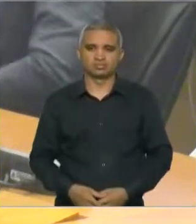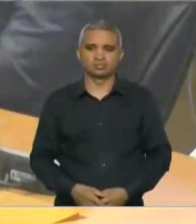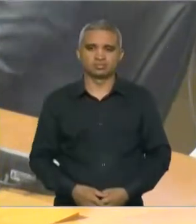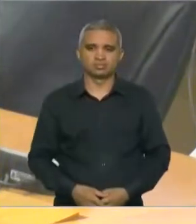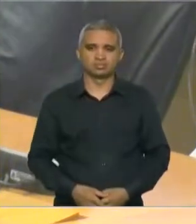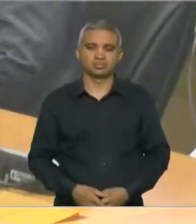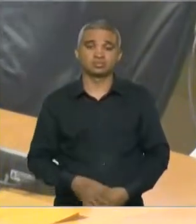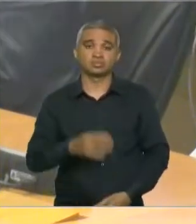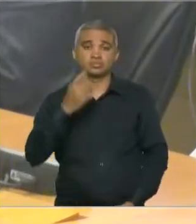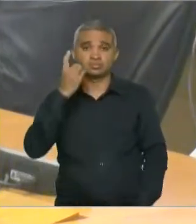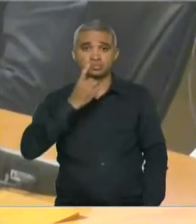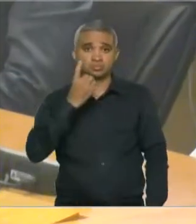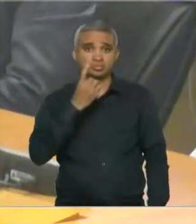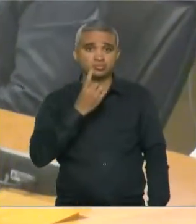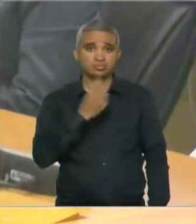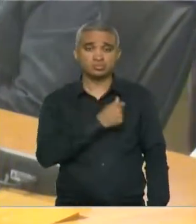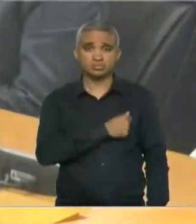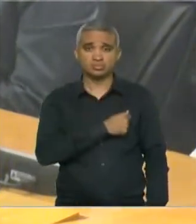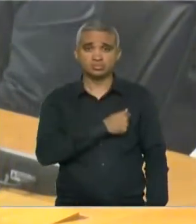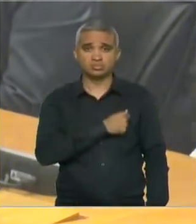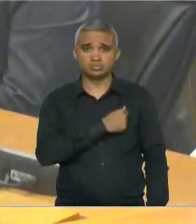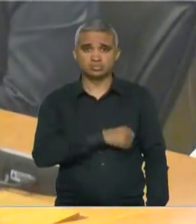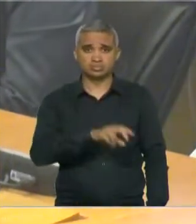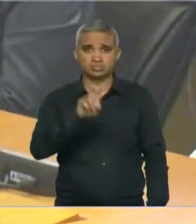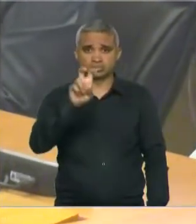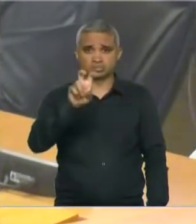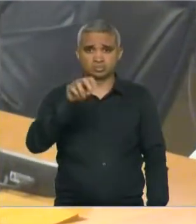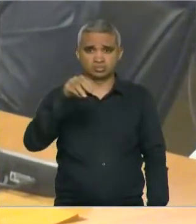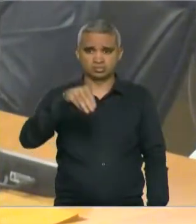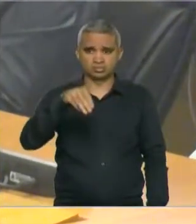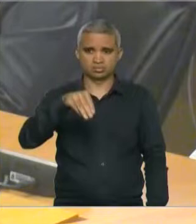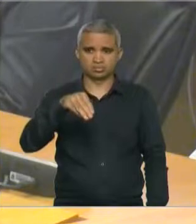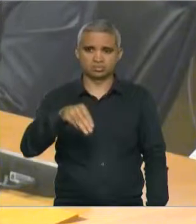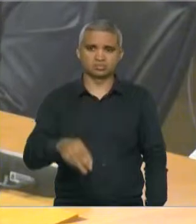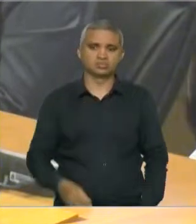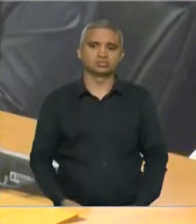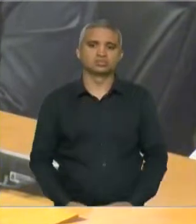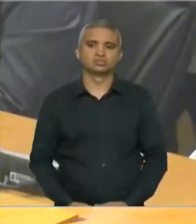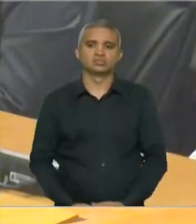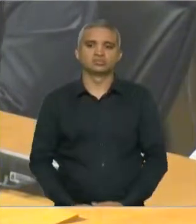Deputado Antônio Pereira, por 5 minutos.